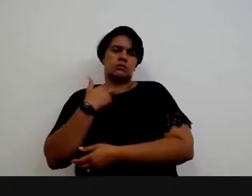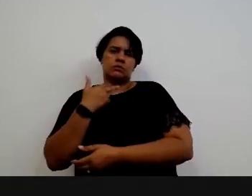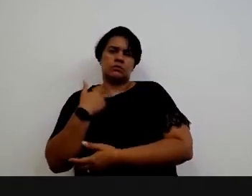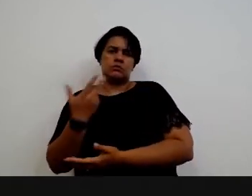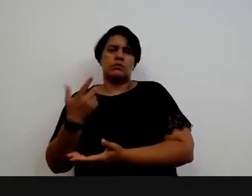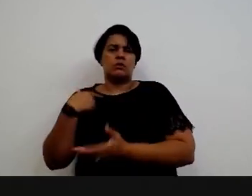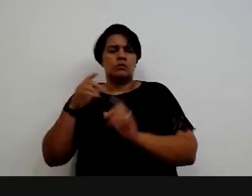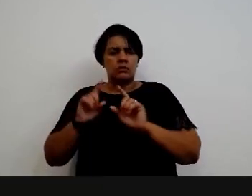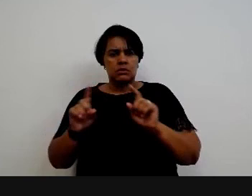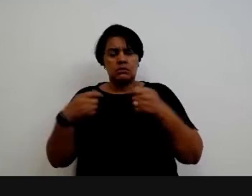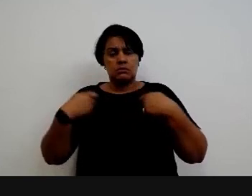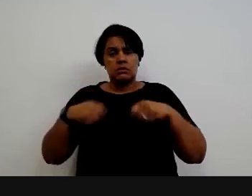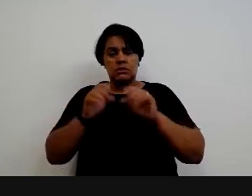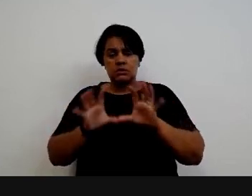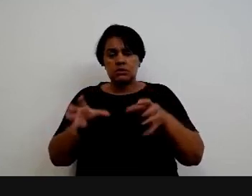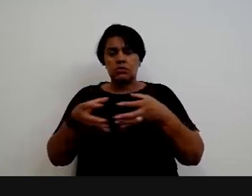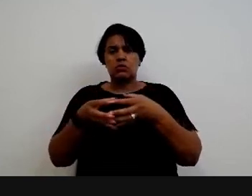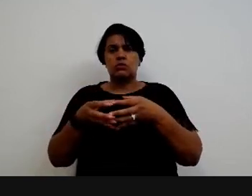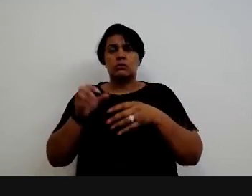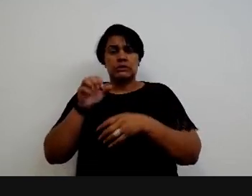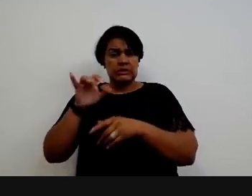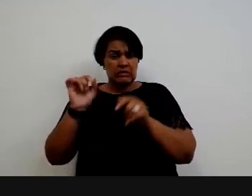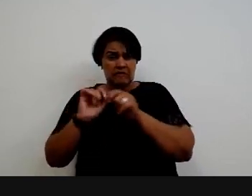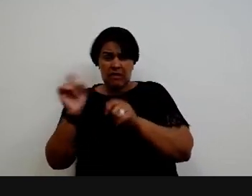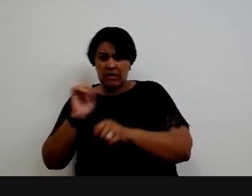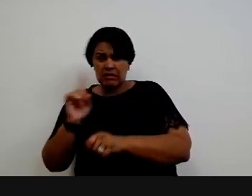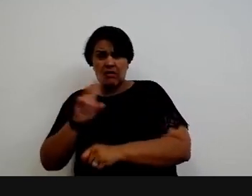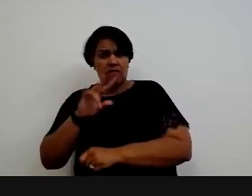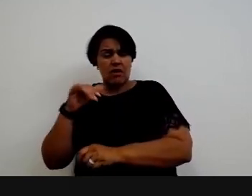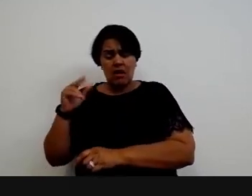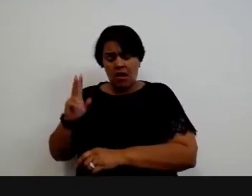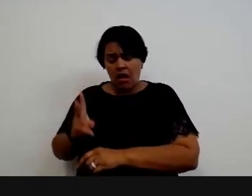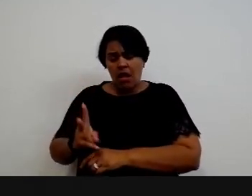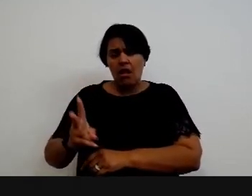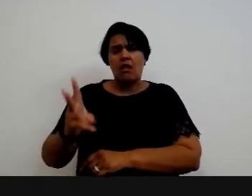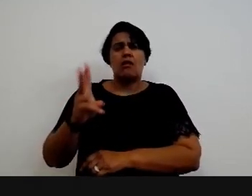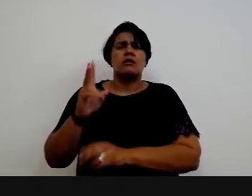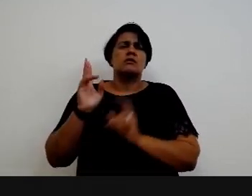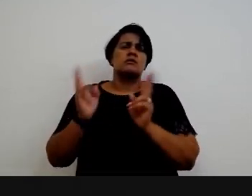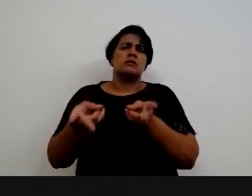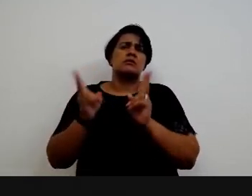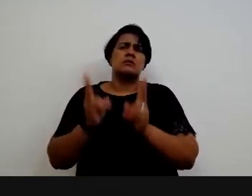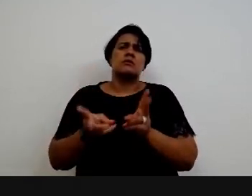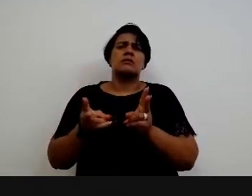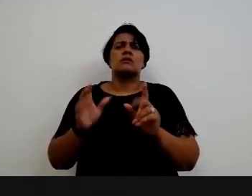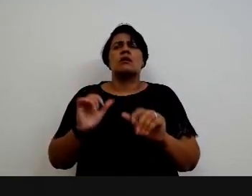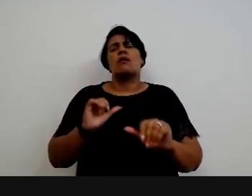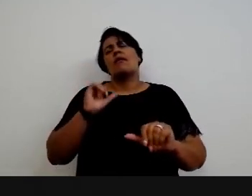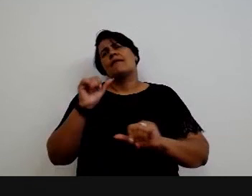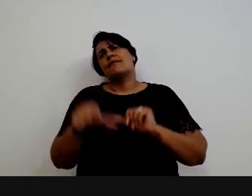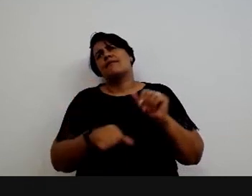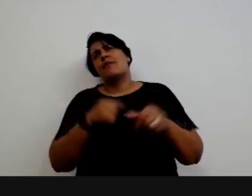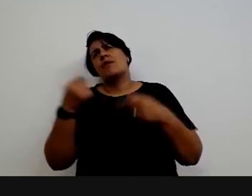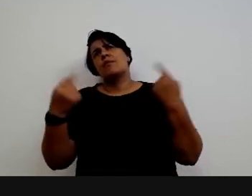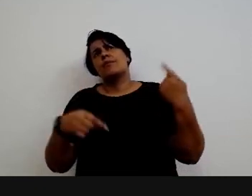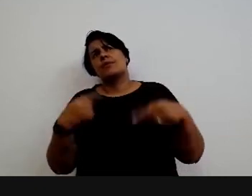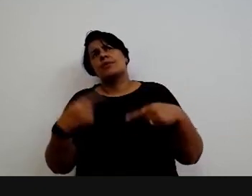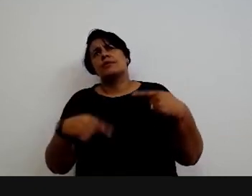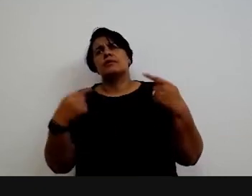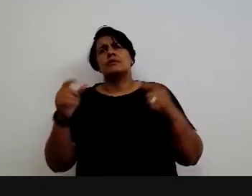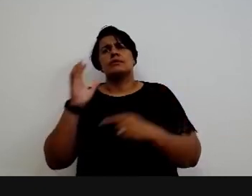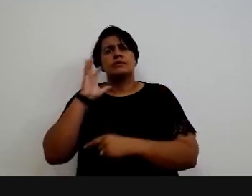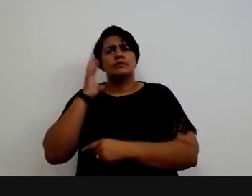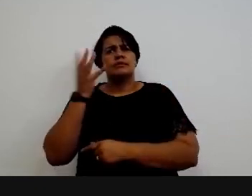construir coletivamente. Senão, cara, vai virar o eterno blá blá blá do não, a reforma política resolve. Ah, cara, com